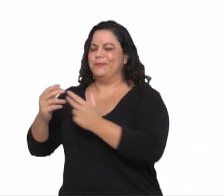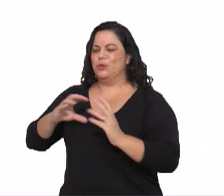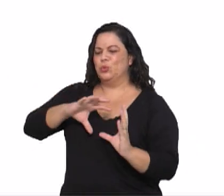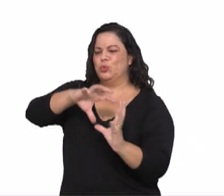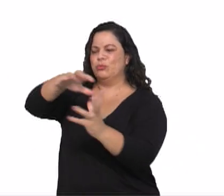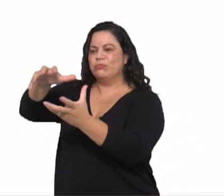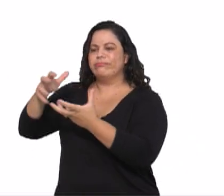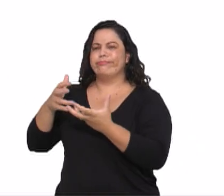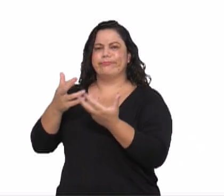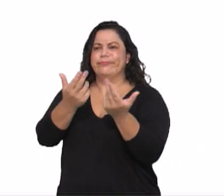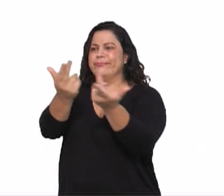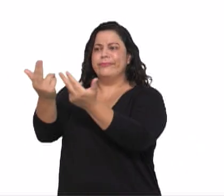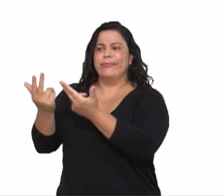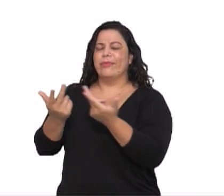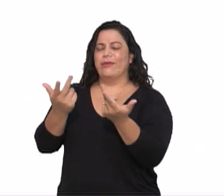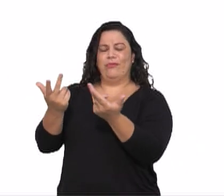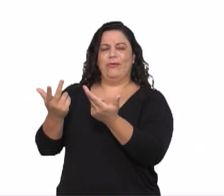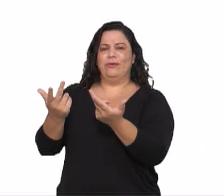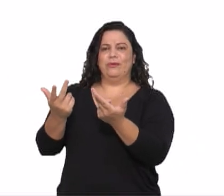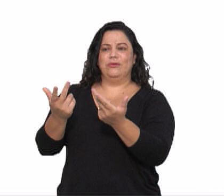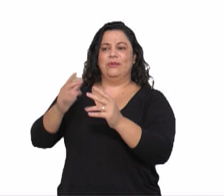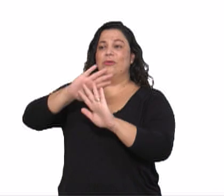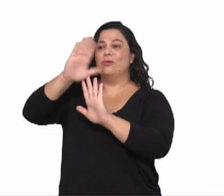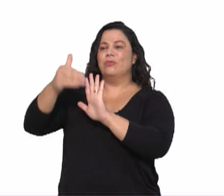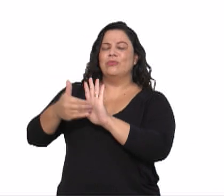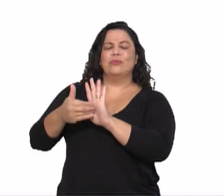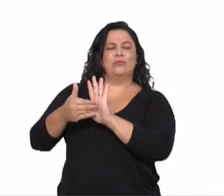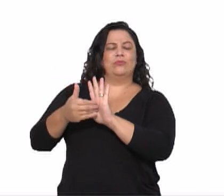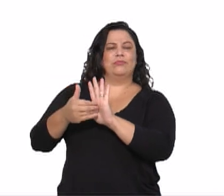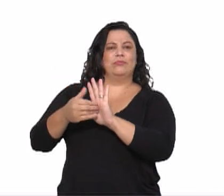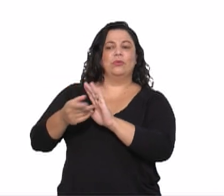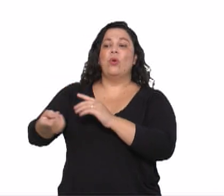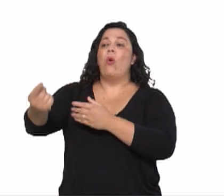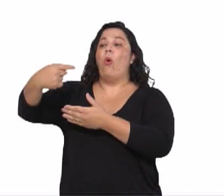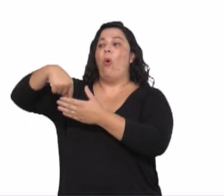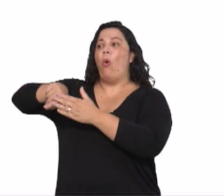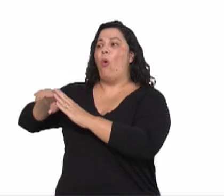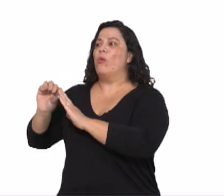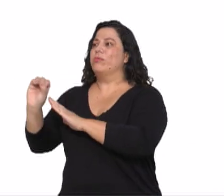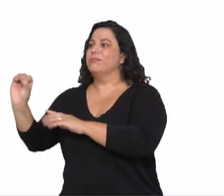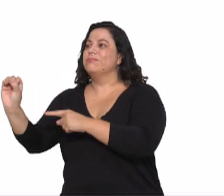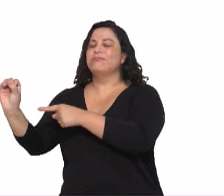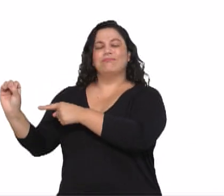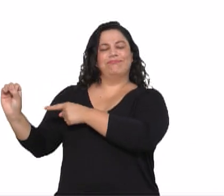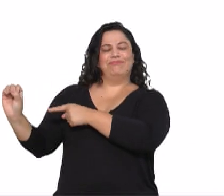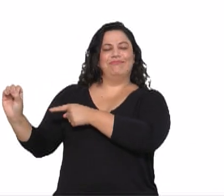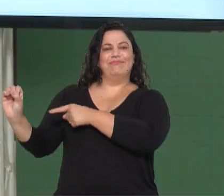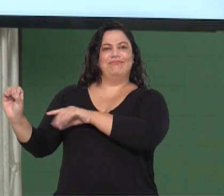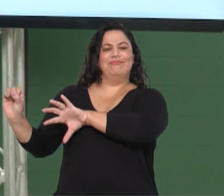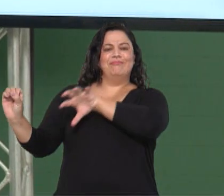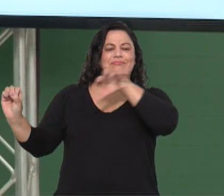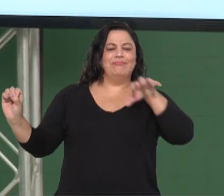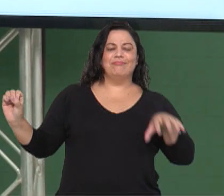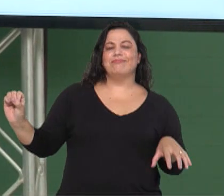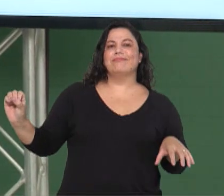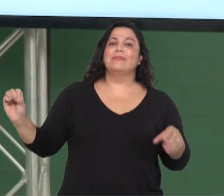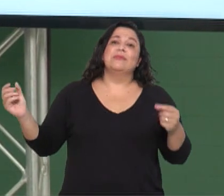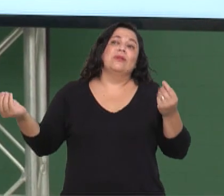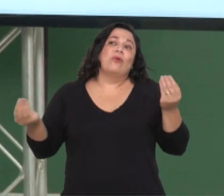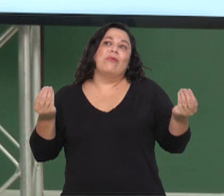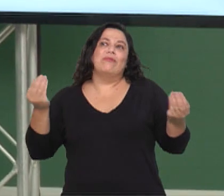Outra parte é como ninguém. Fundo sem fundo. Eu tenho o quê?